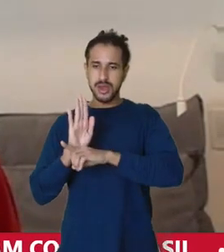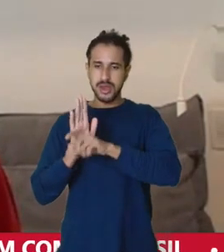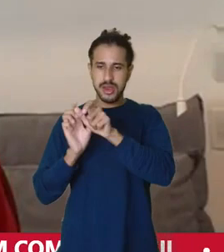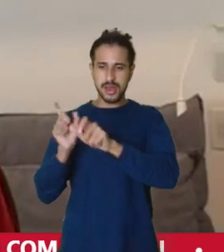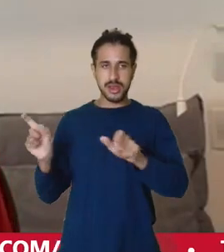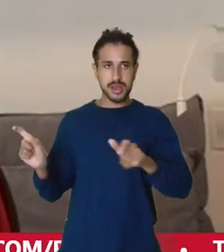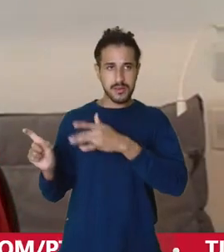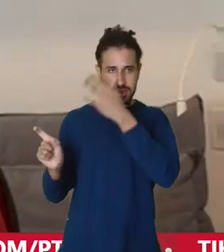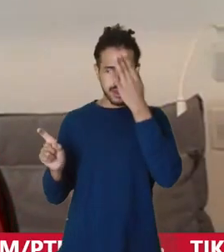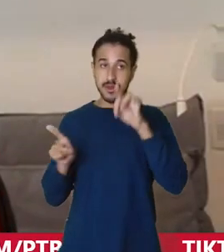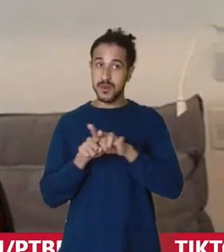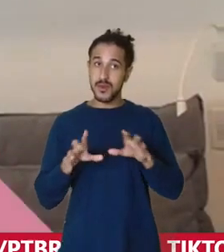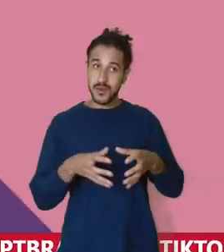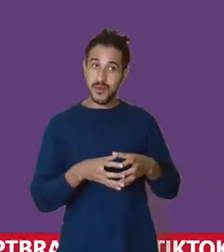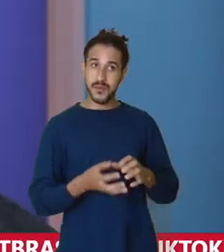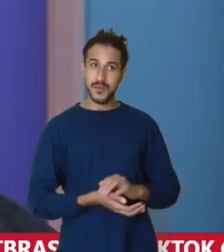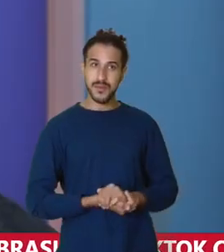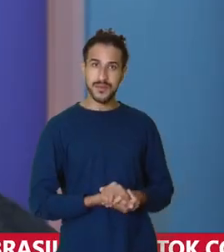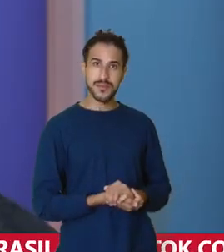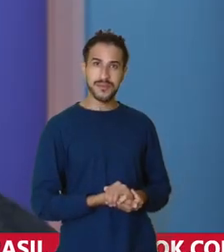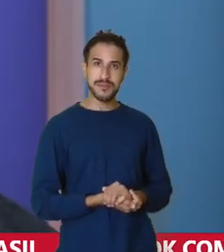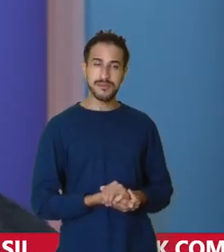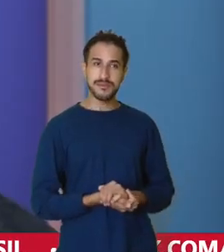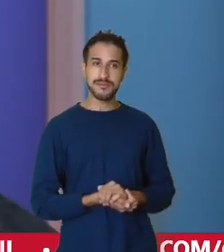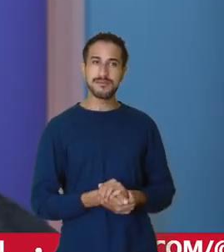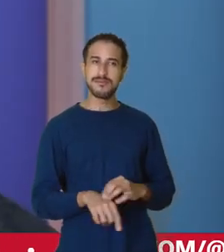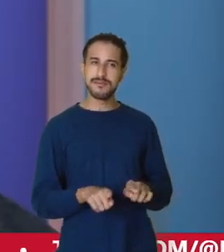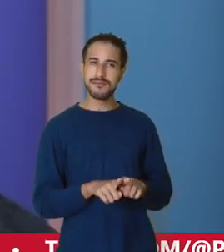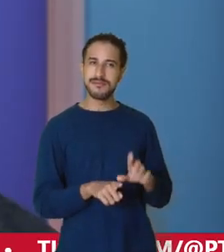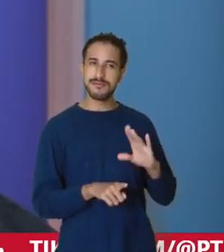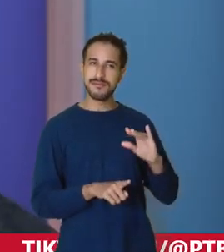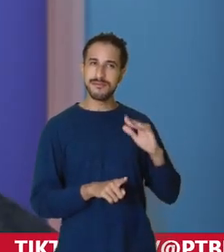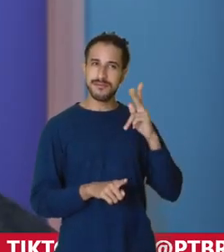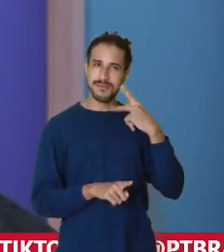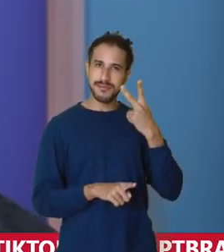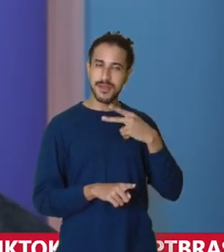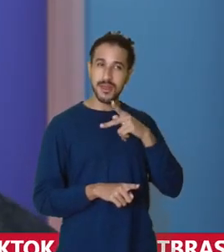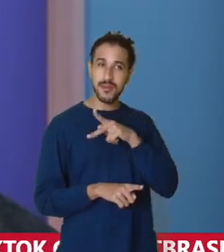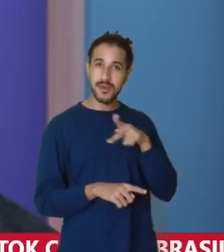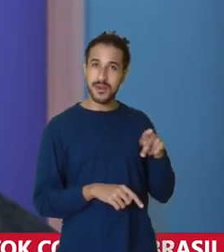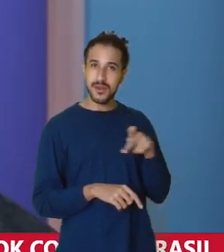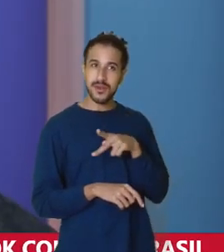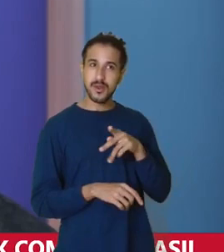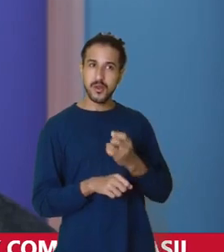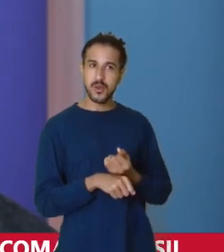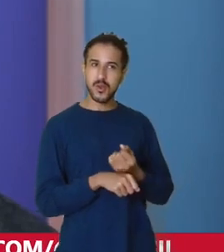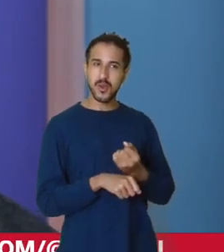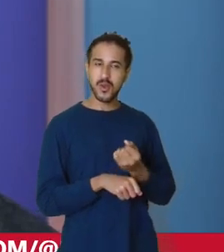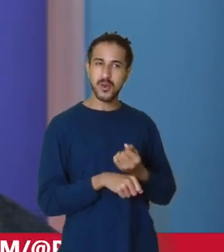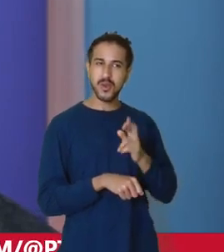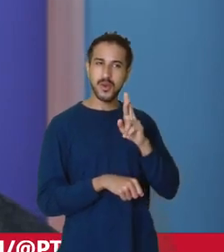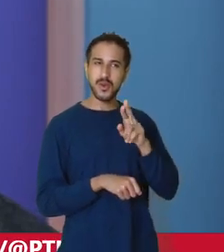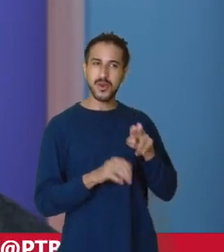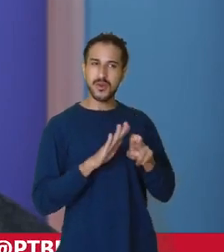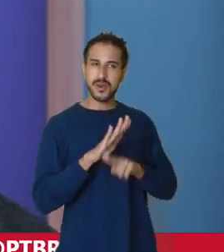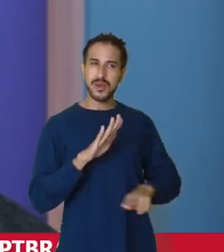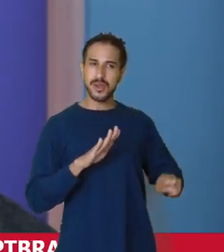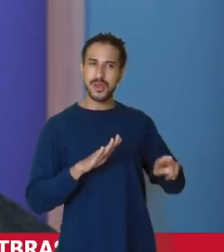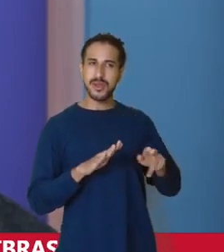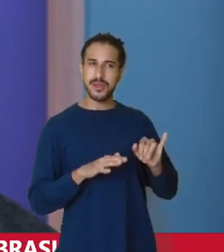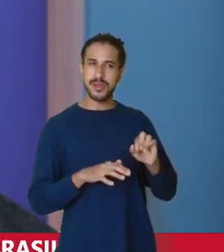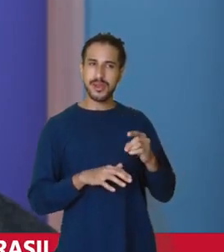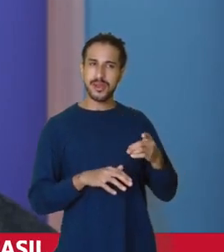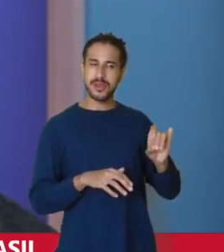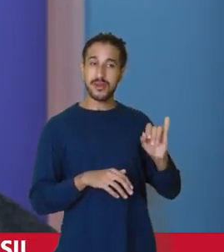e coletivos. Há também cientista política, professora, doutora da Universidade da